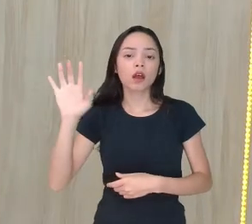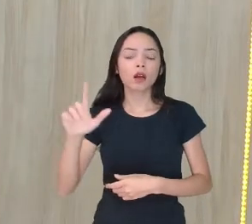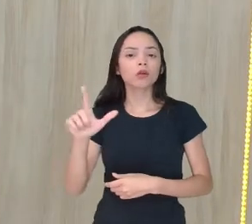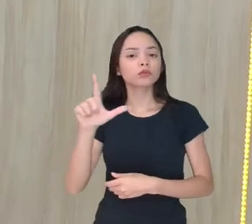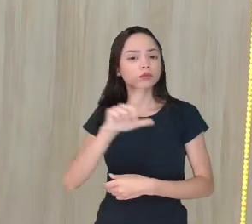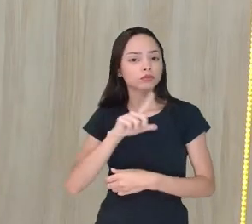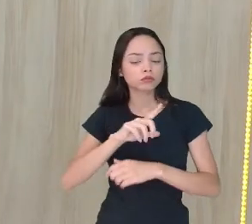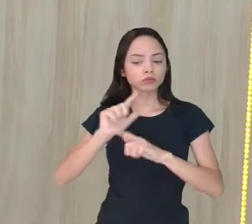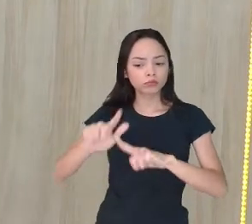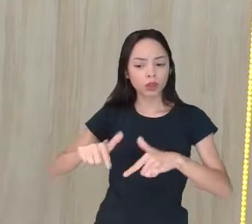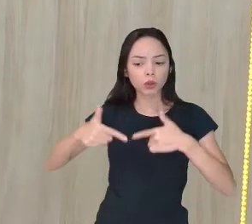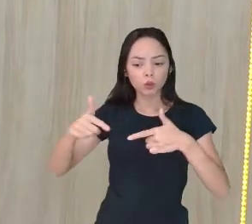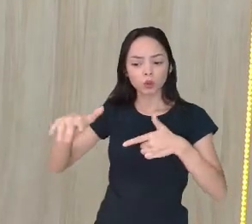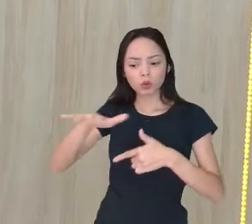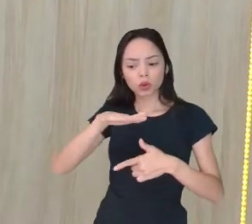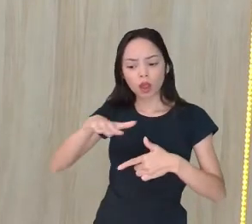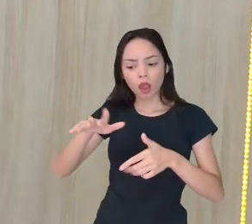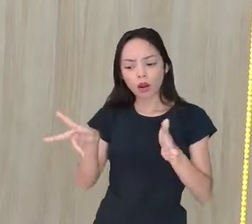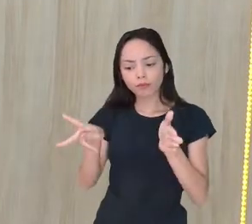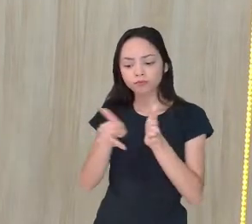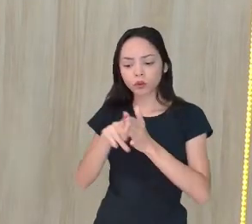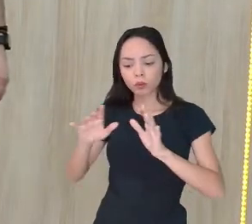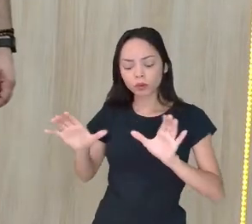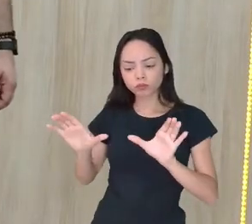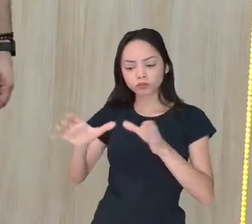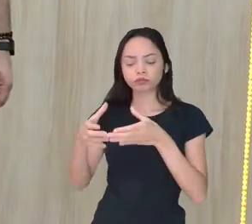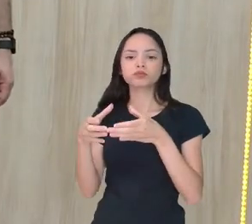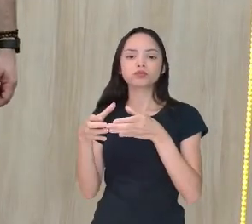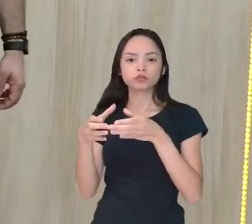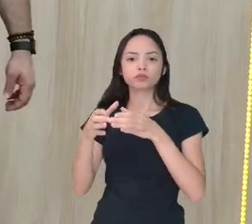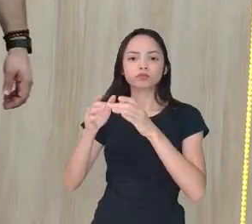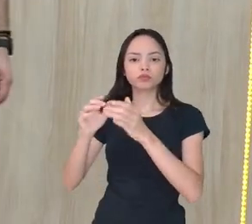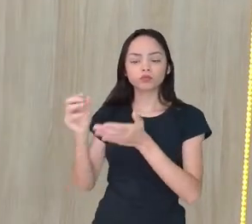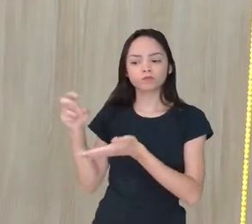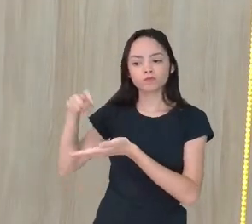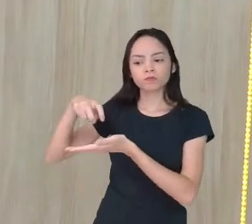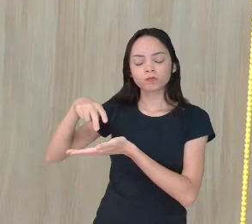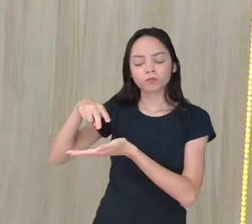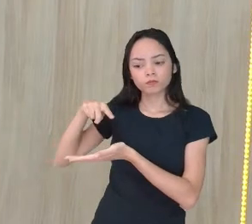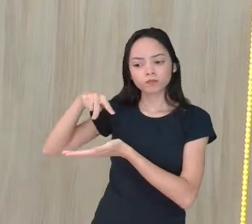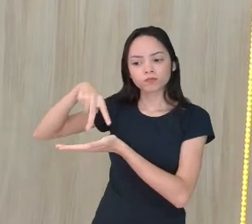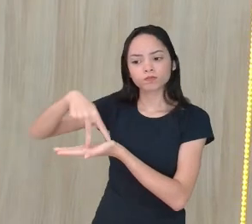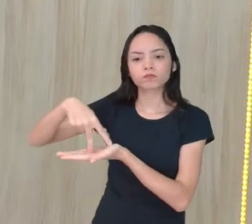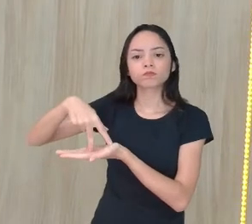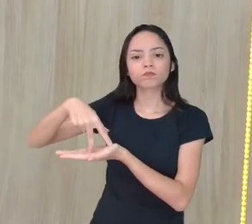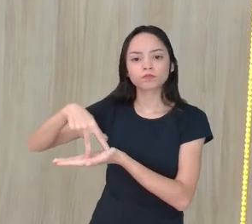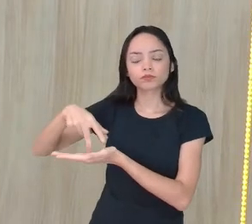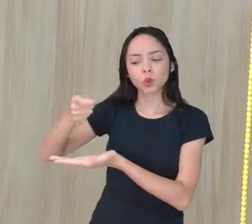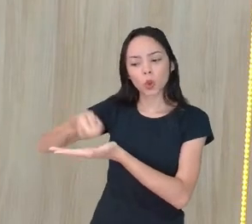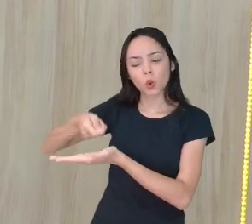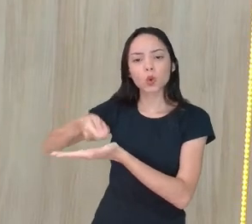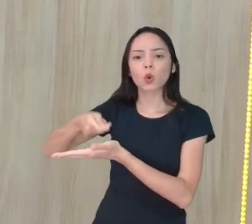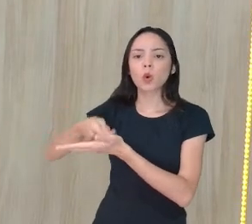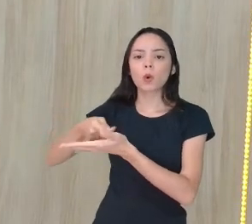área, exigindo do Estado, né, o oferecimento aí de condições mais dignas para a